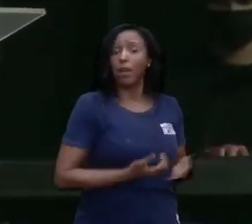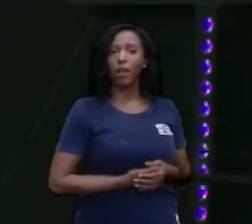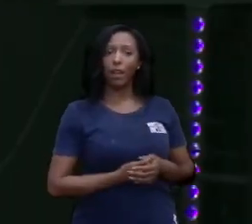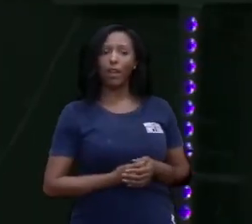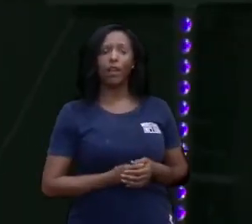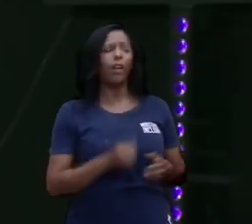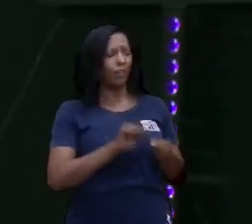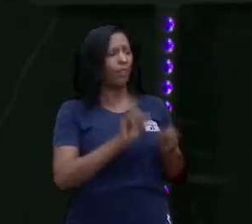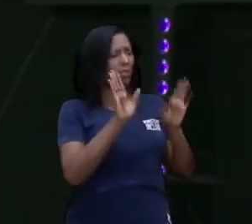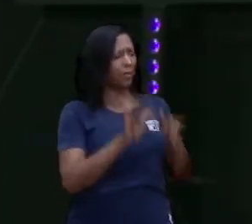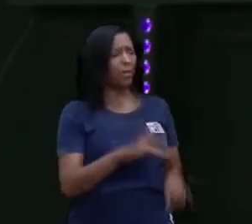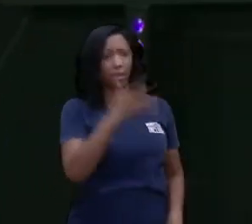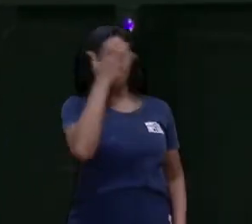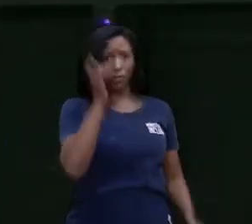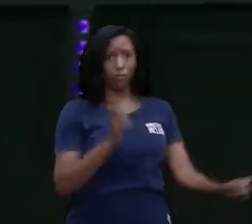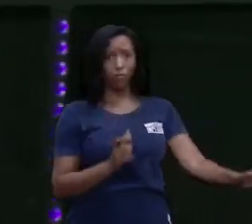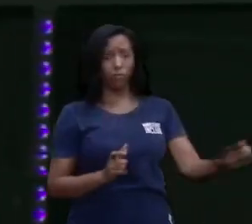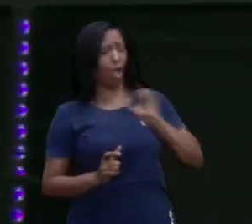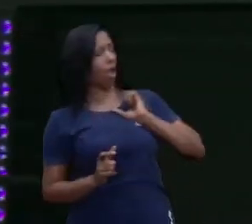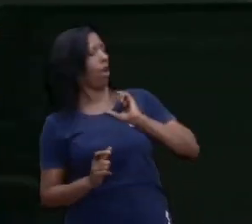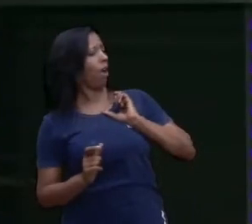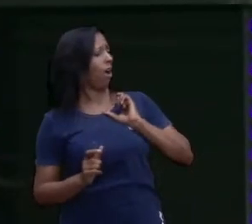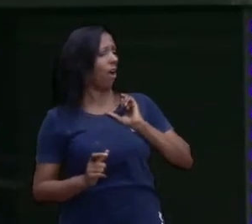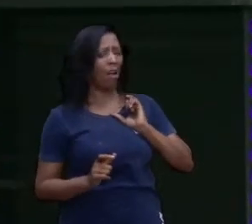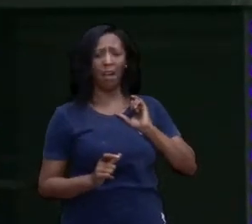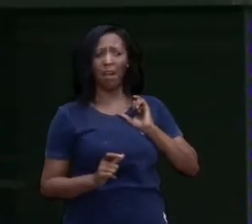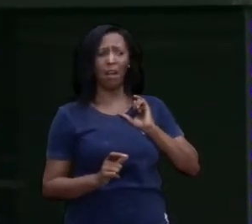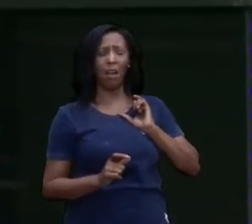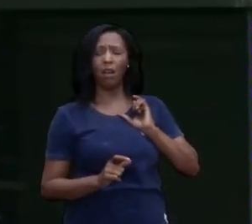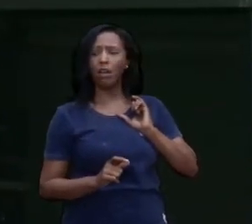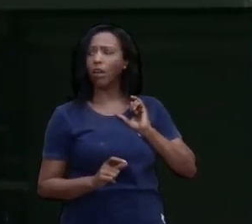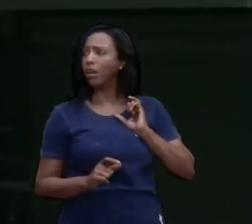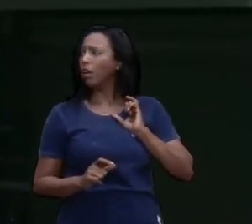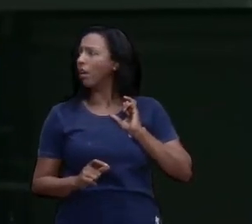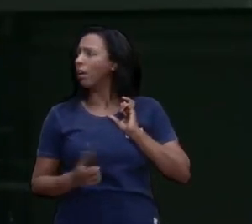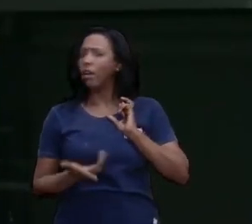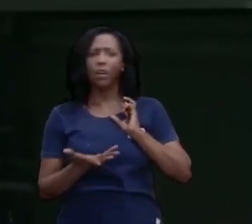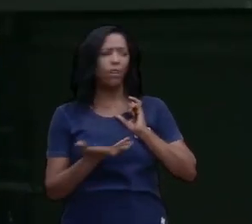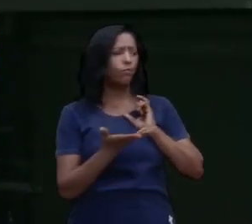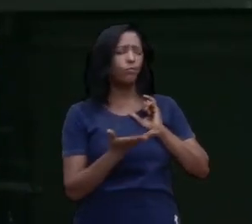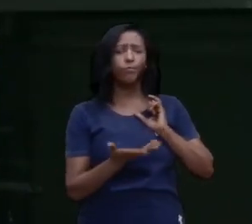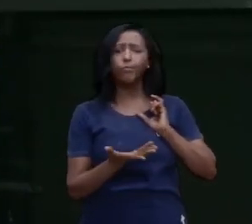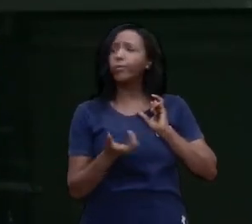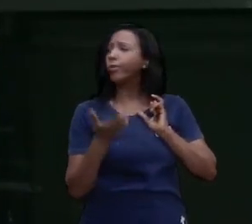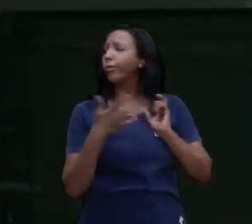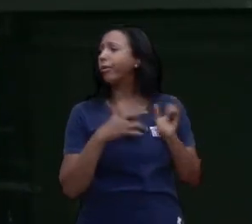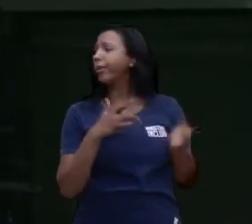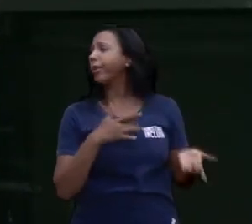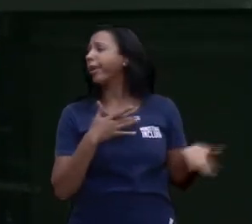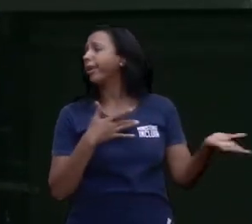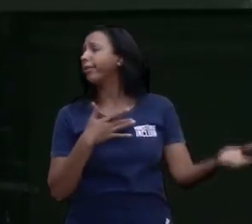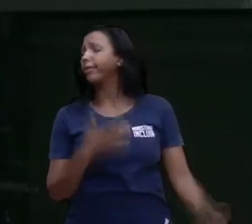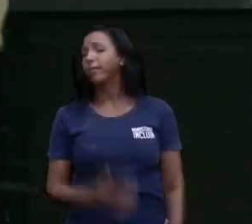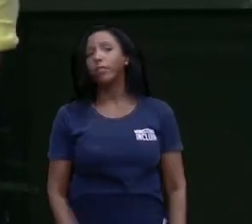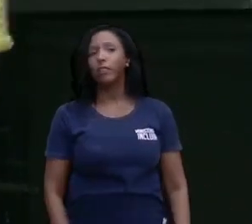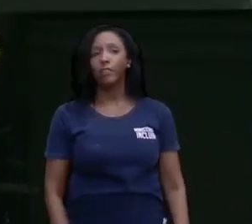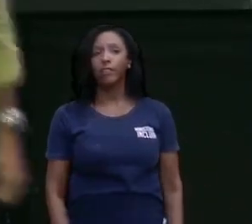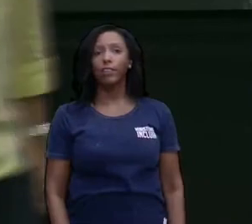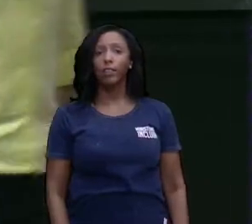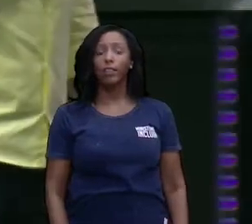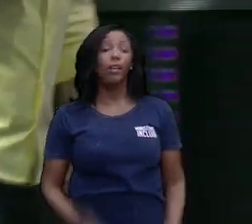e a pessoa te xingou aí alguém vem para a planta xingando aí fez isso porque pena atenta carinho por ele quebrou